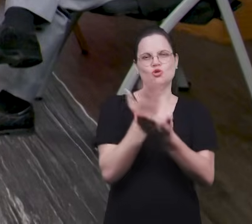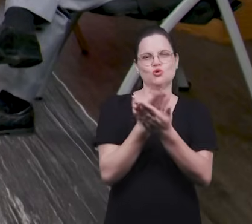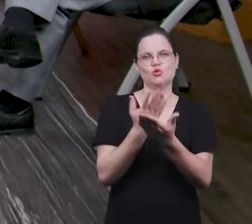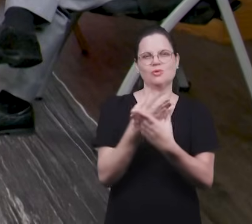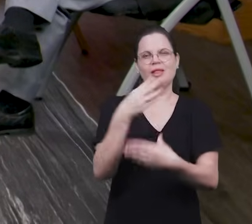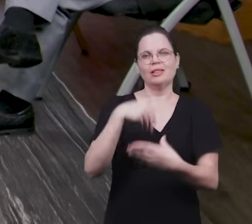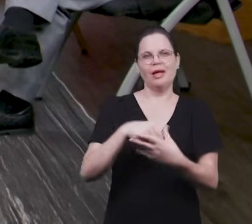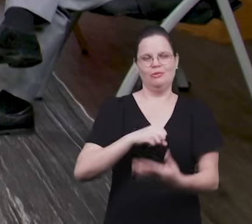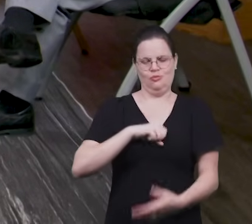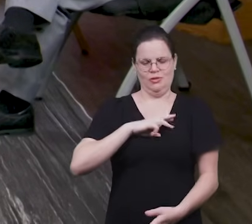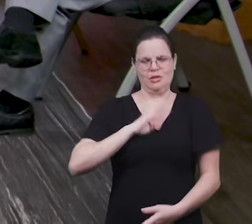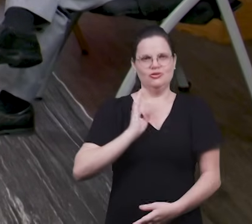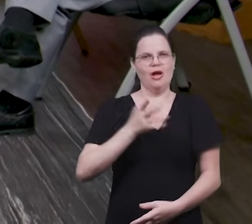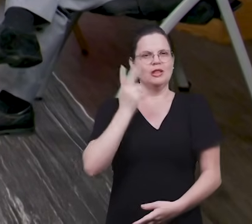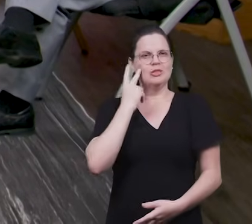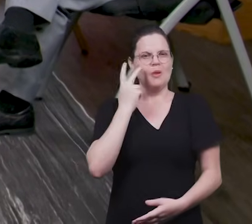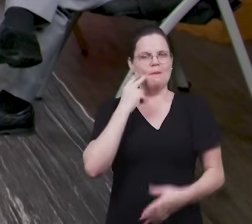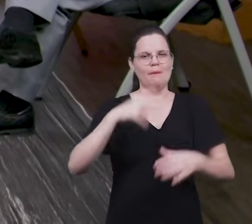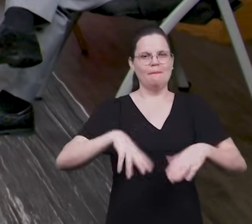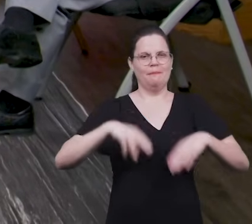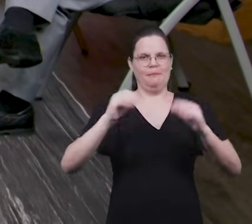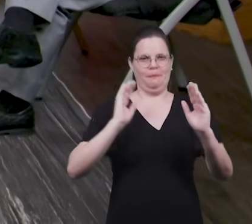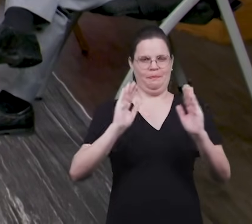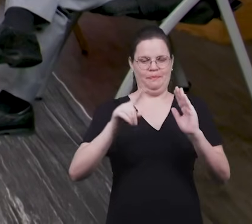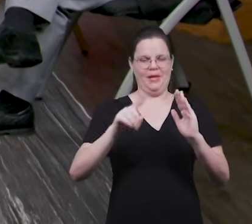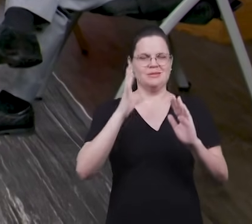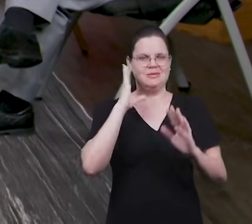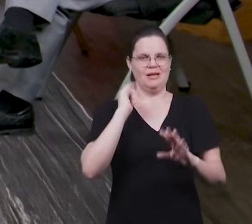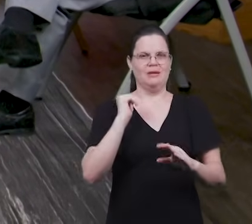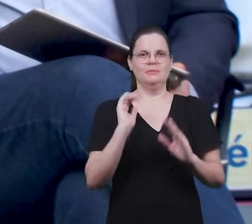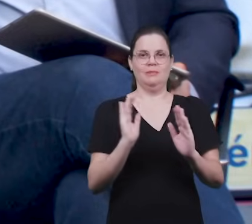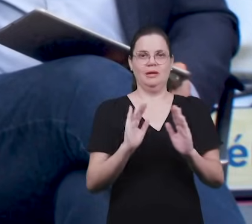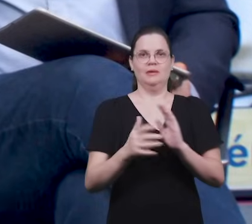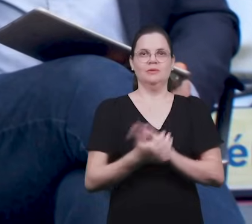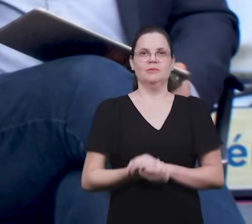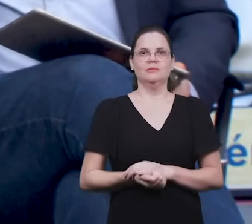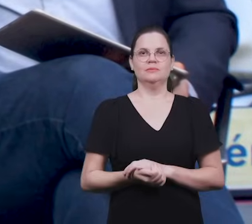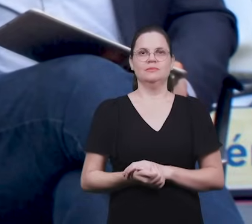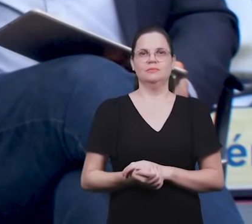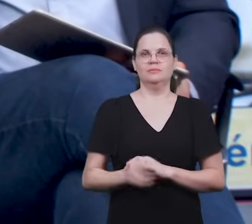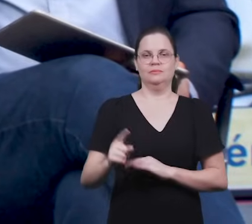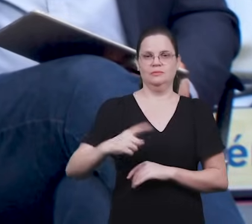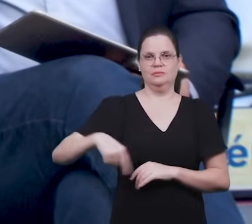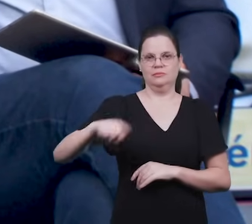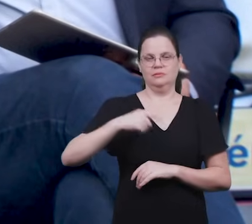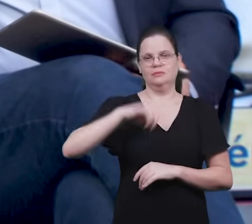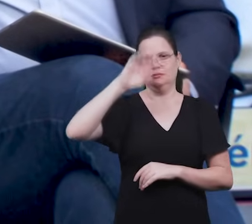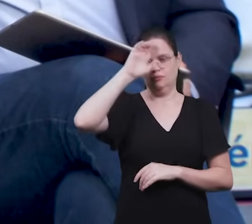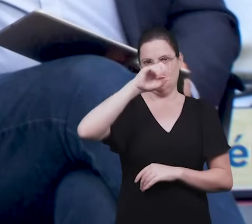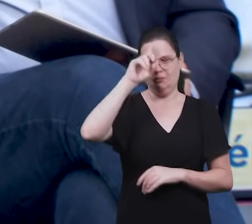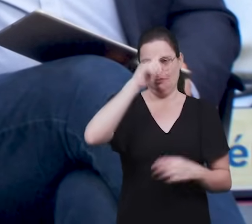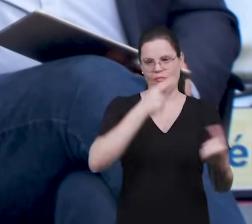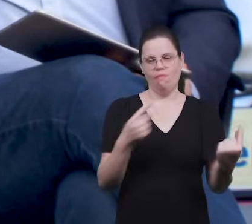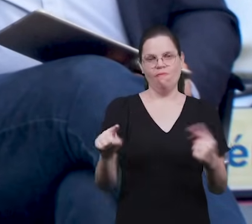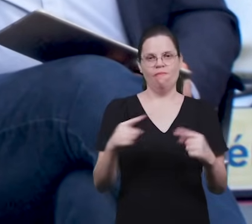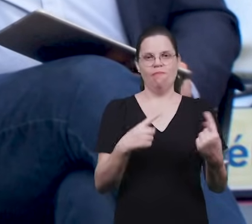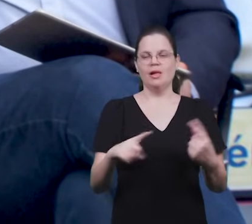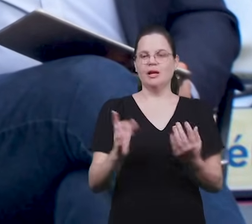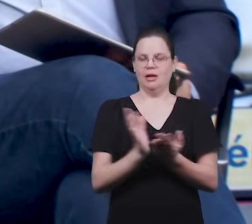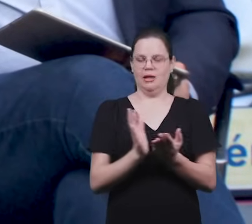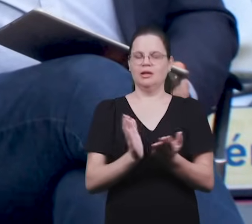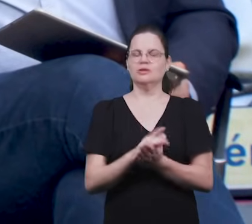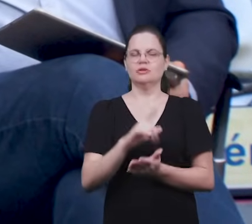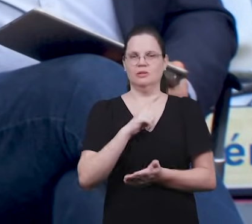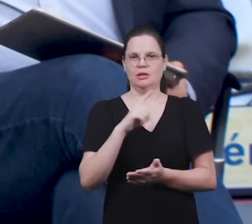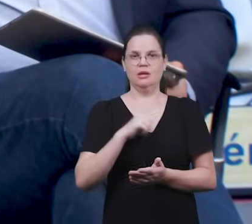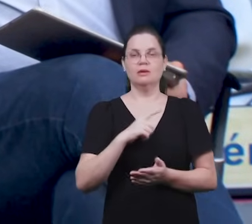história global e você sabe desse período, a gente aprende esse período de perseguição aos cristãos, que de